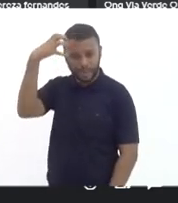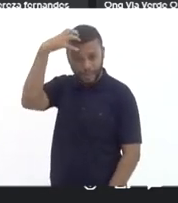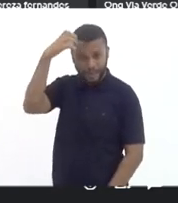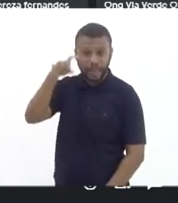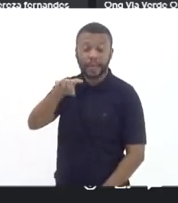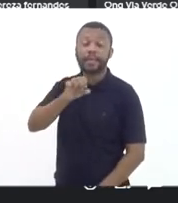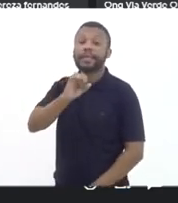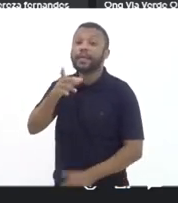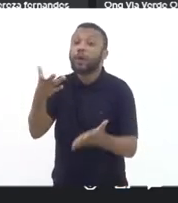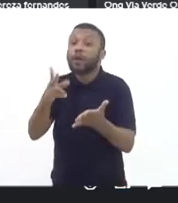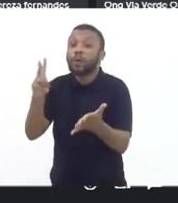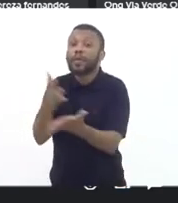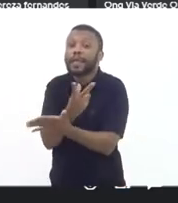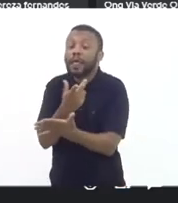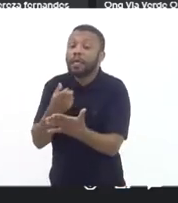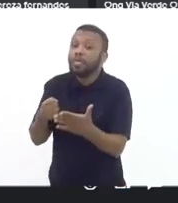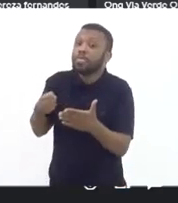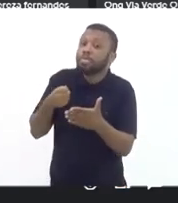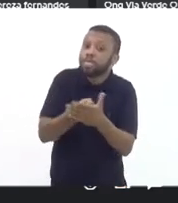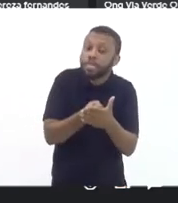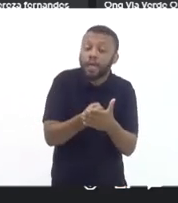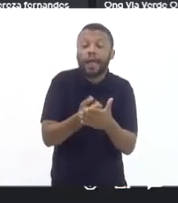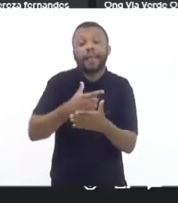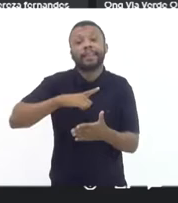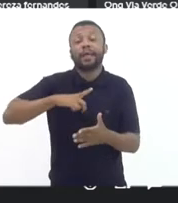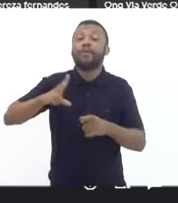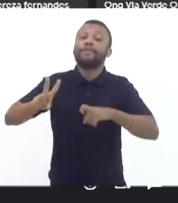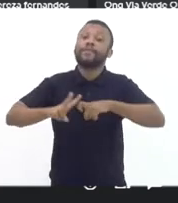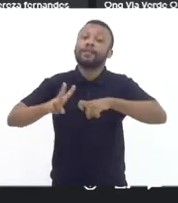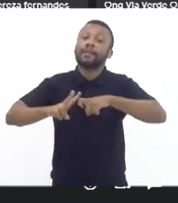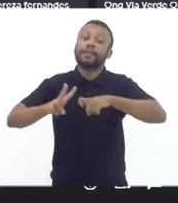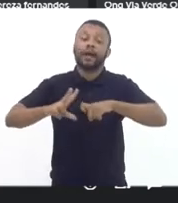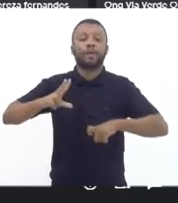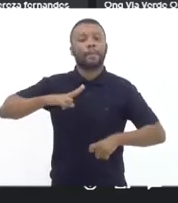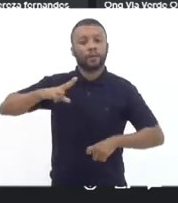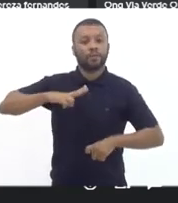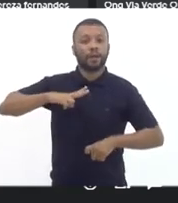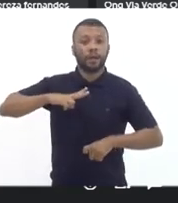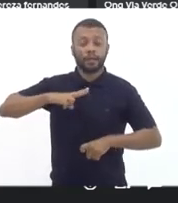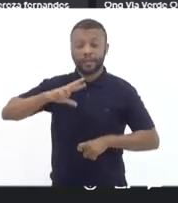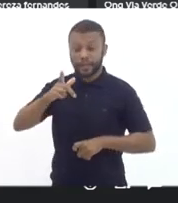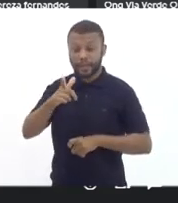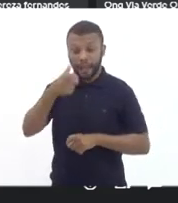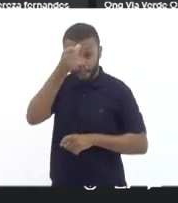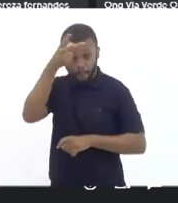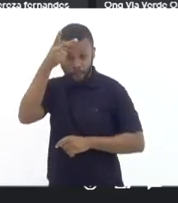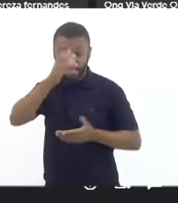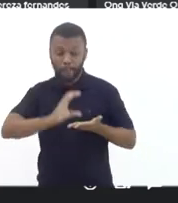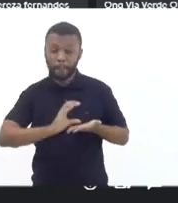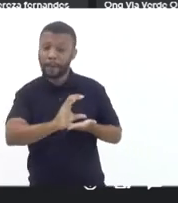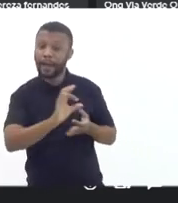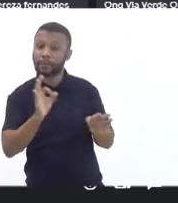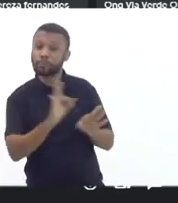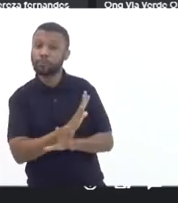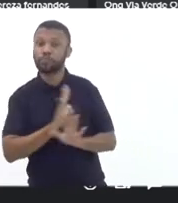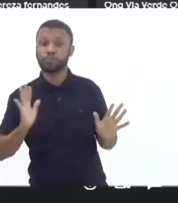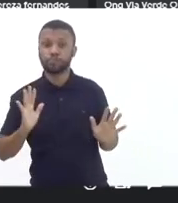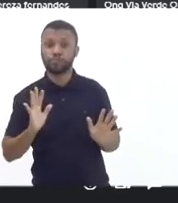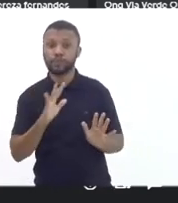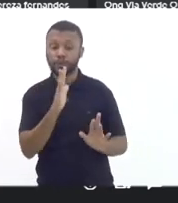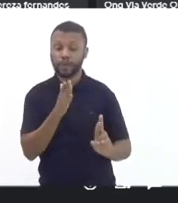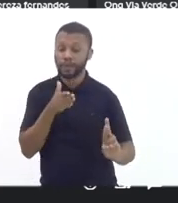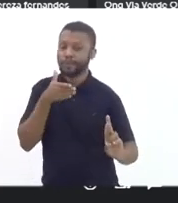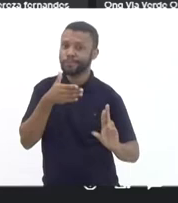for atropelado em Angra, ele vai para um veterinário particular e tudo é pago pela prefeitura, Mink. Então, esses bons